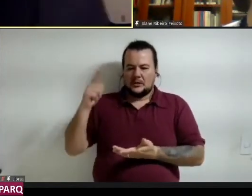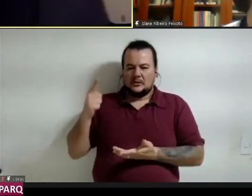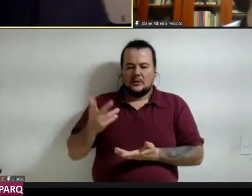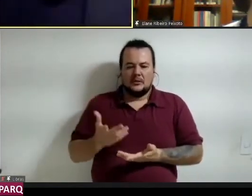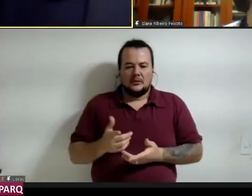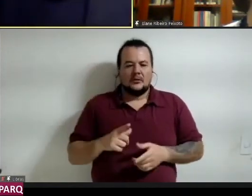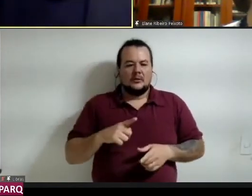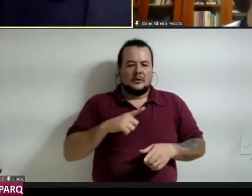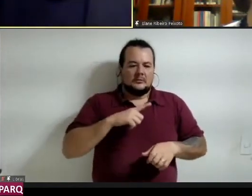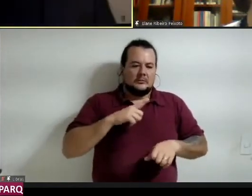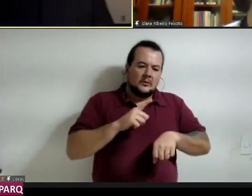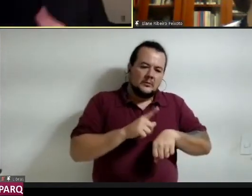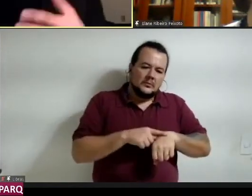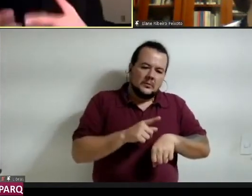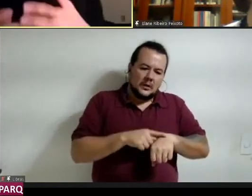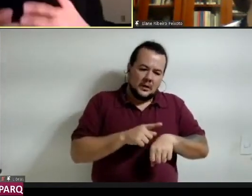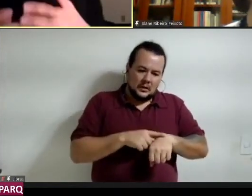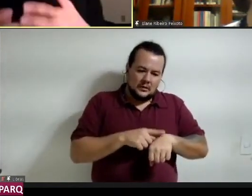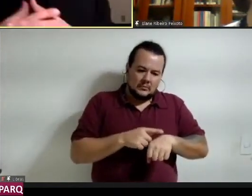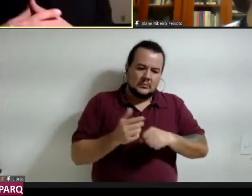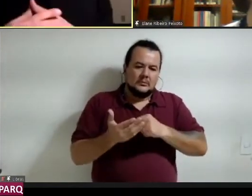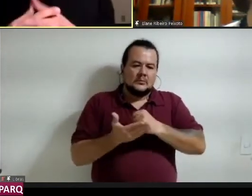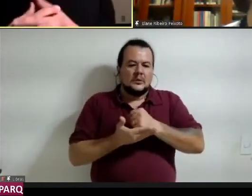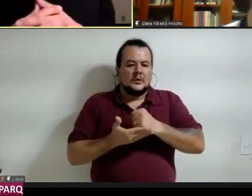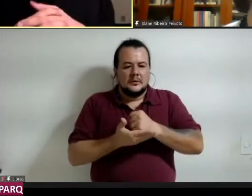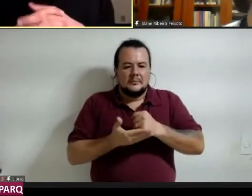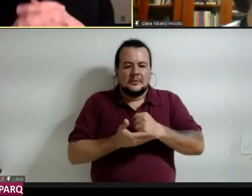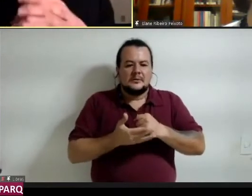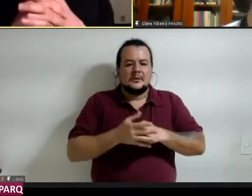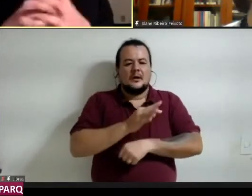que, através das técnicas